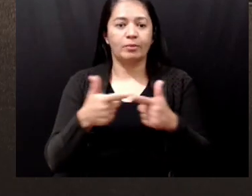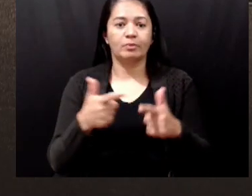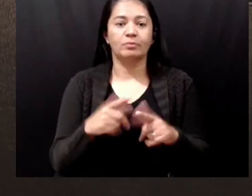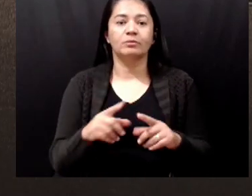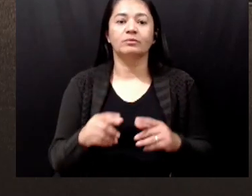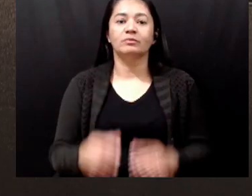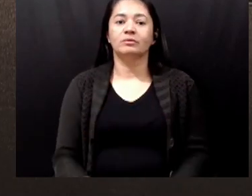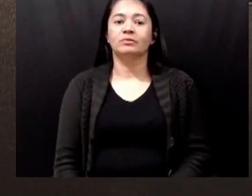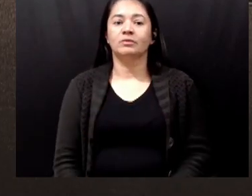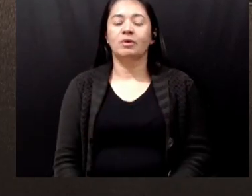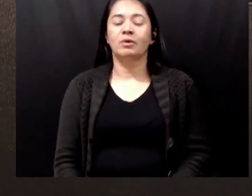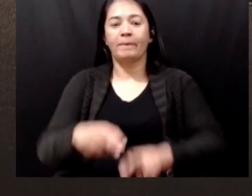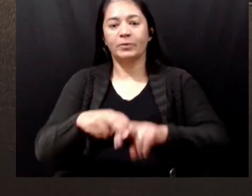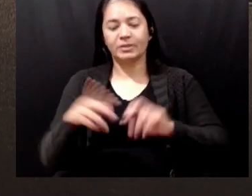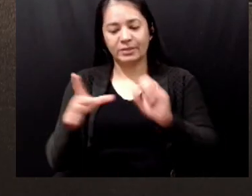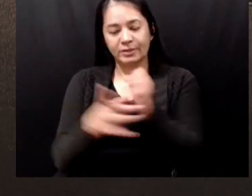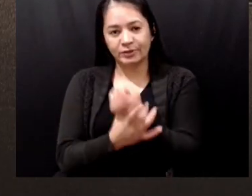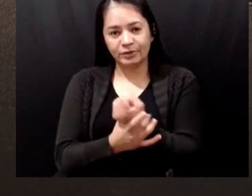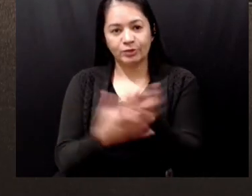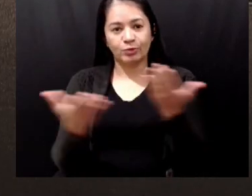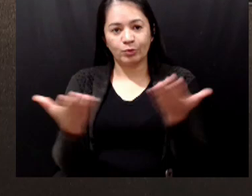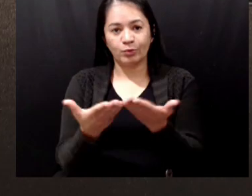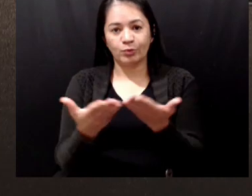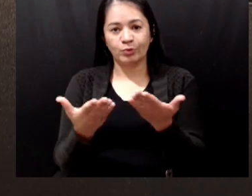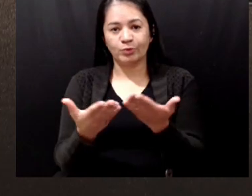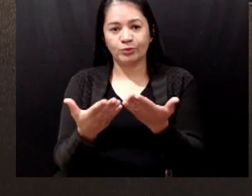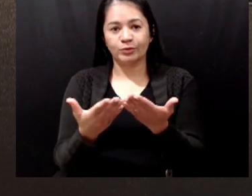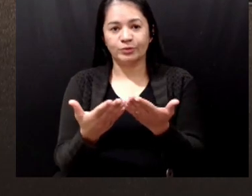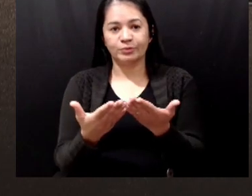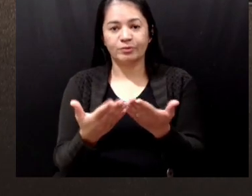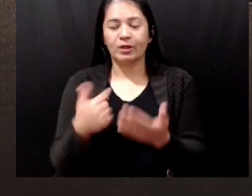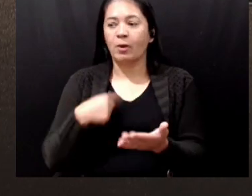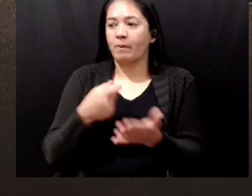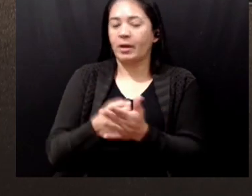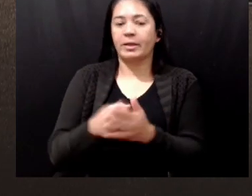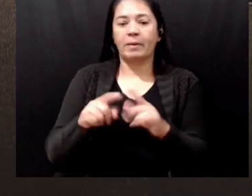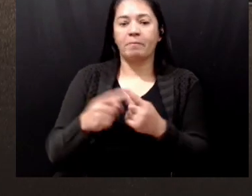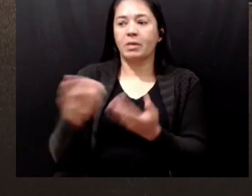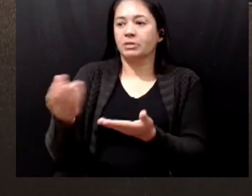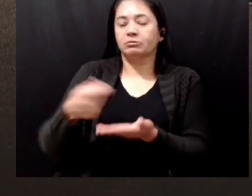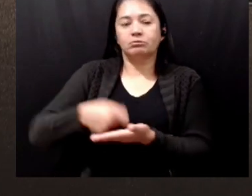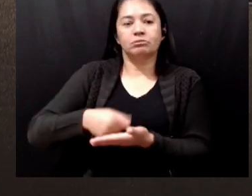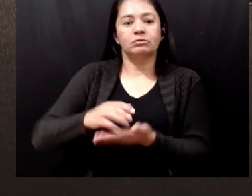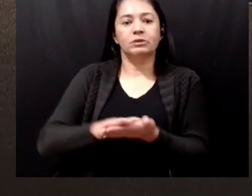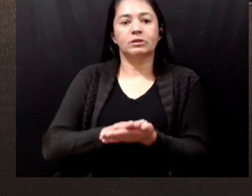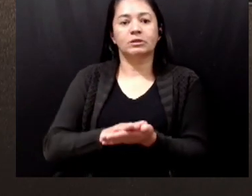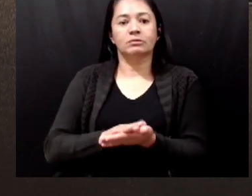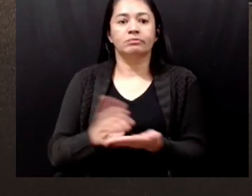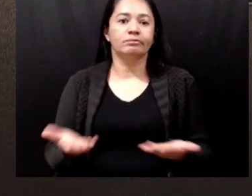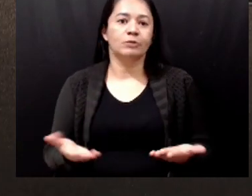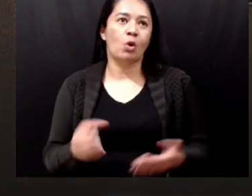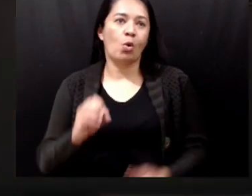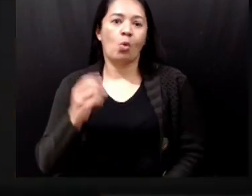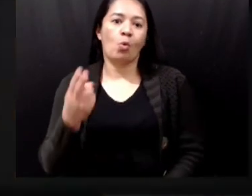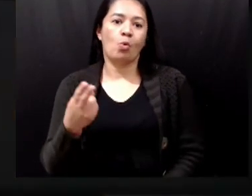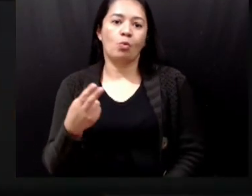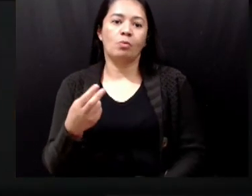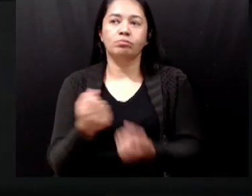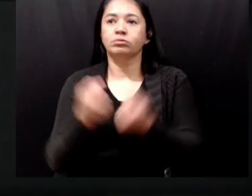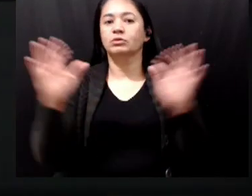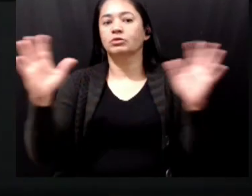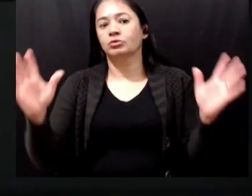essa garantia hoje. Então, tipo, de não receber, paguei e não recebi ação, não aparece na minha conta. Ou paguei e explodiu, sumiu de qualquer forma. Então